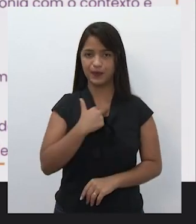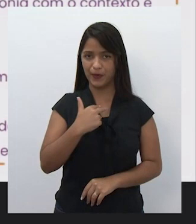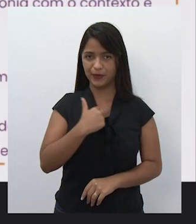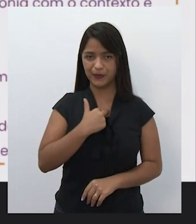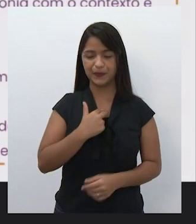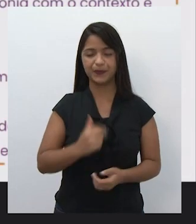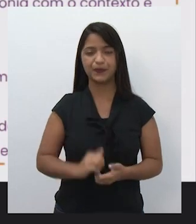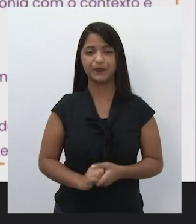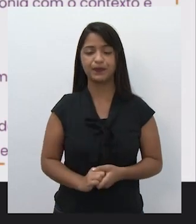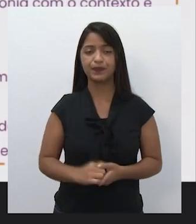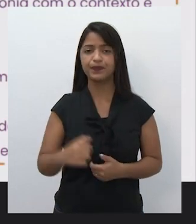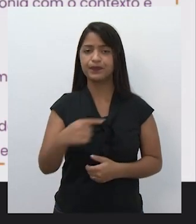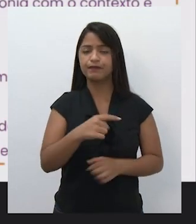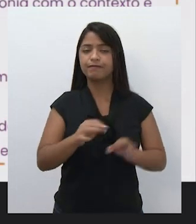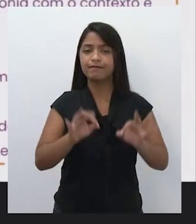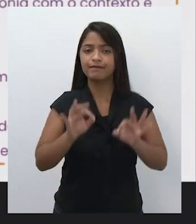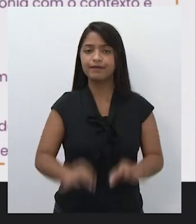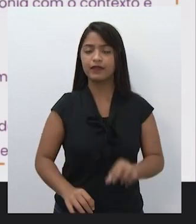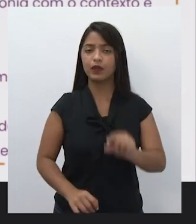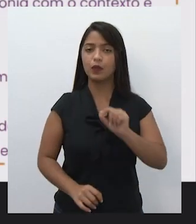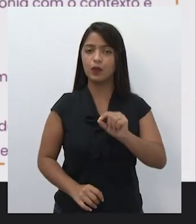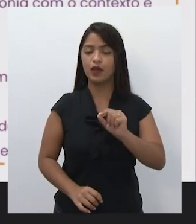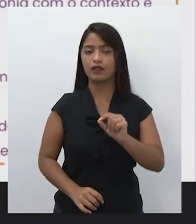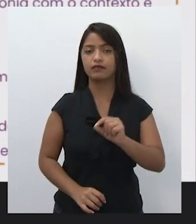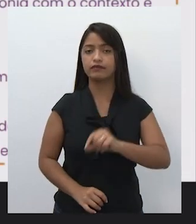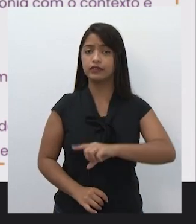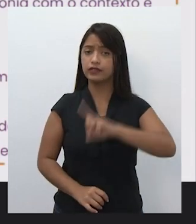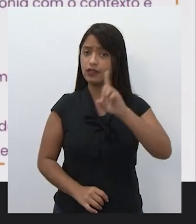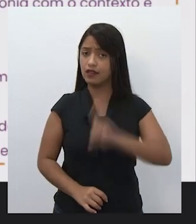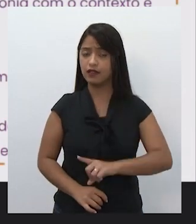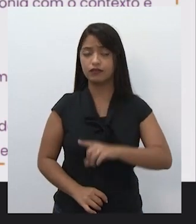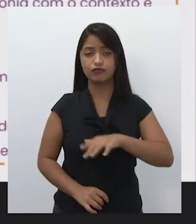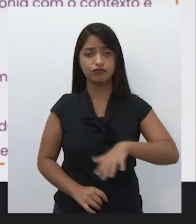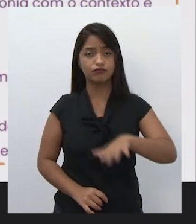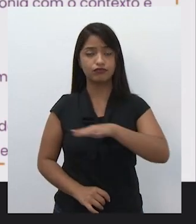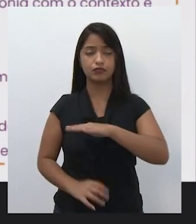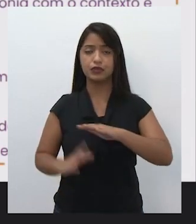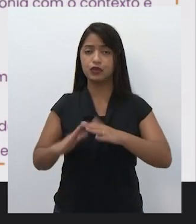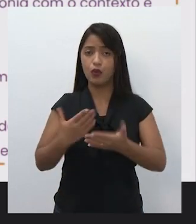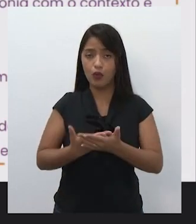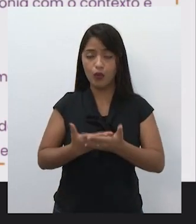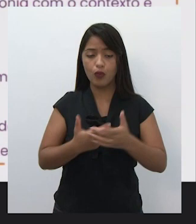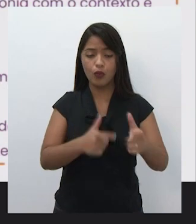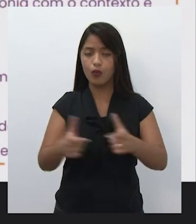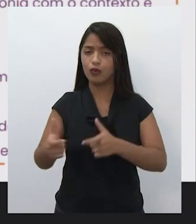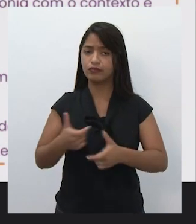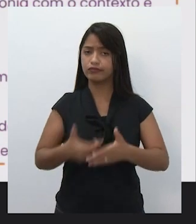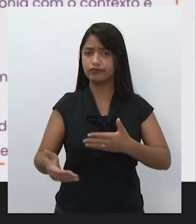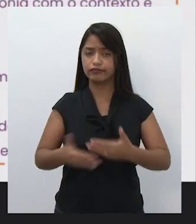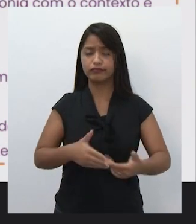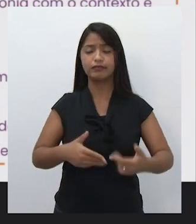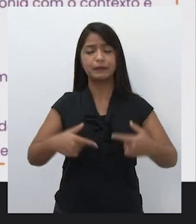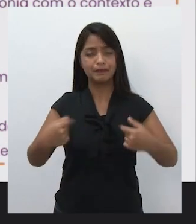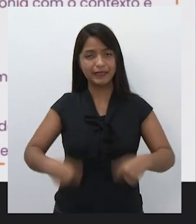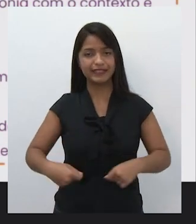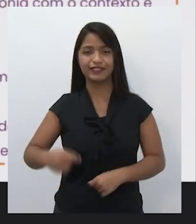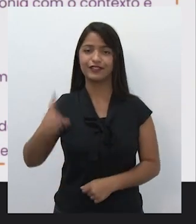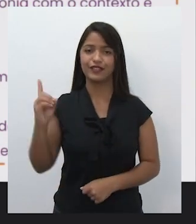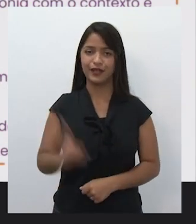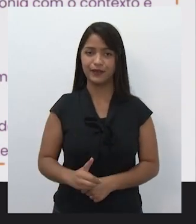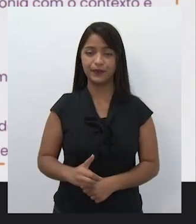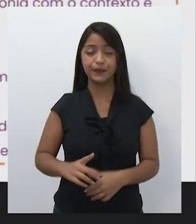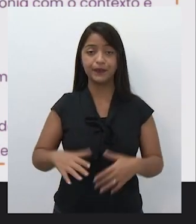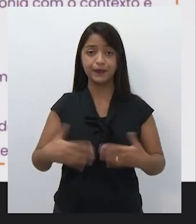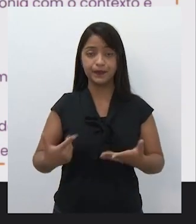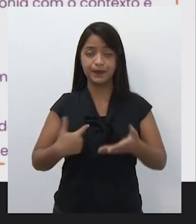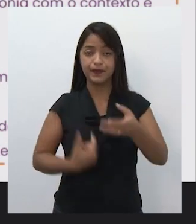tem um direito que, independentemente da escola, todo mundo tem que ter. Então, esse cuidado na elaboração do currículo eu tenho que